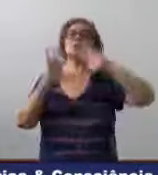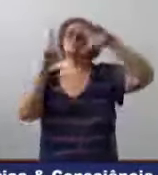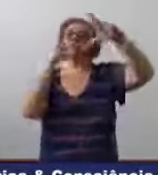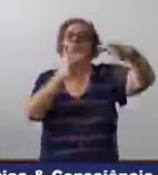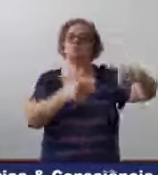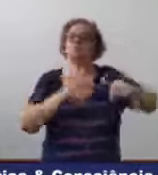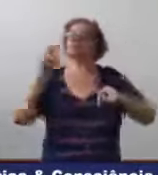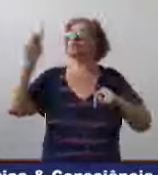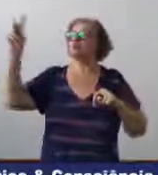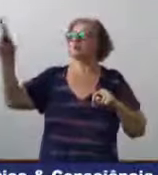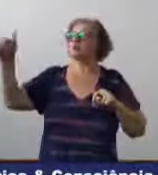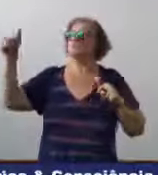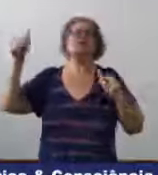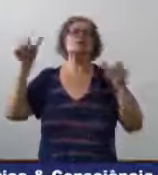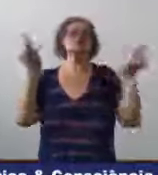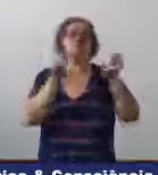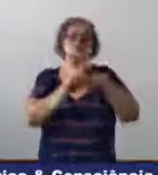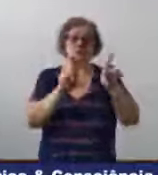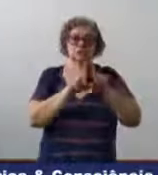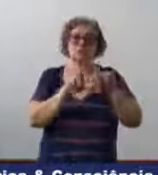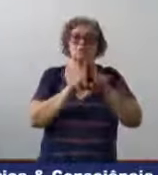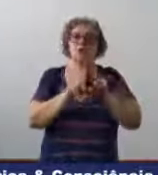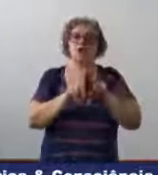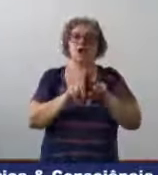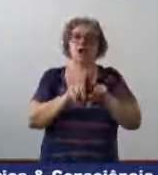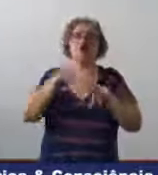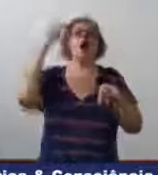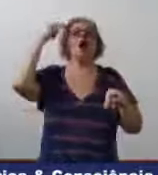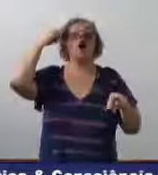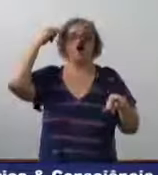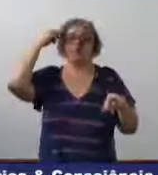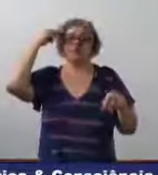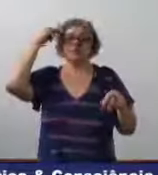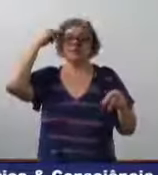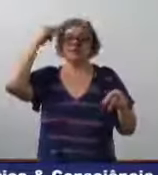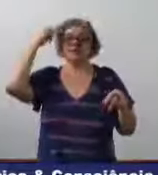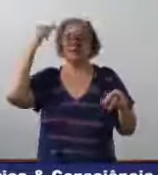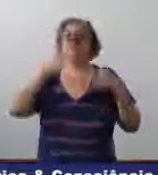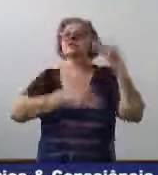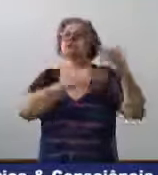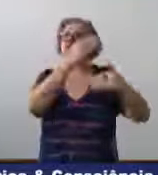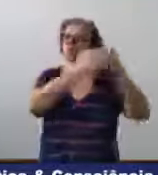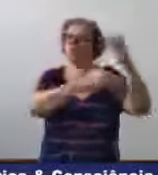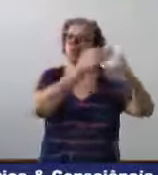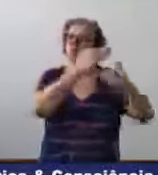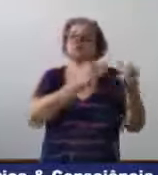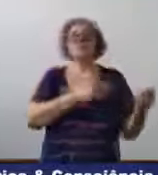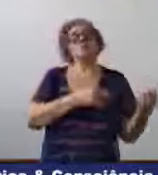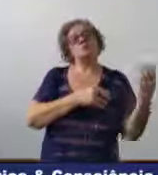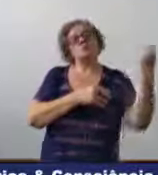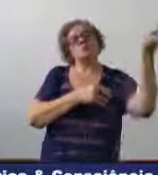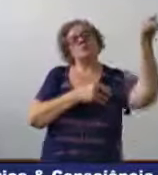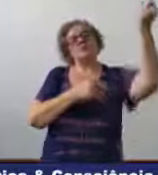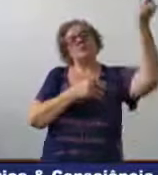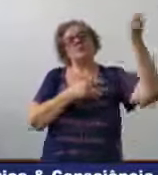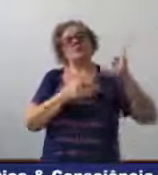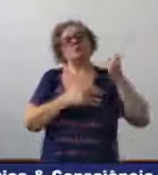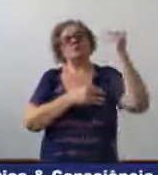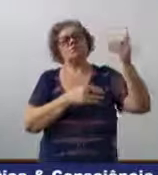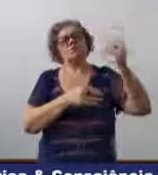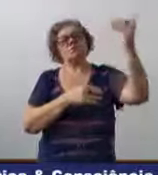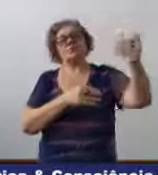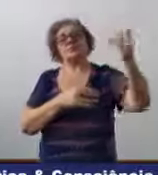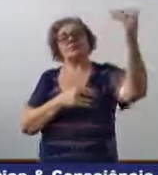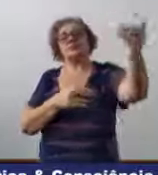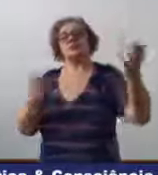mundo das partículas subatômicas. Então é uma nova ciência que começou apenas na materialidade, foi